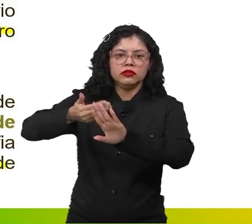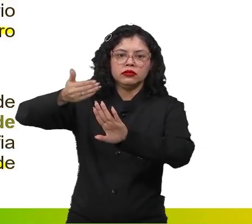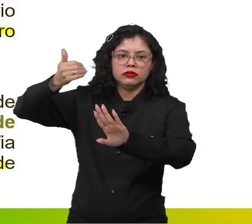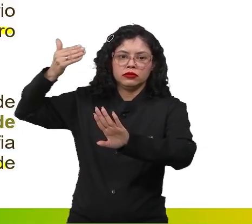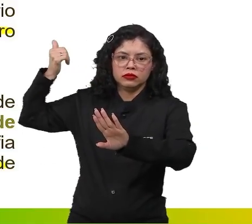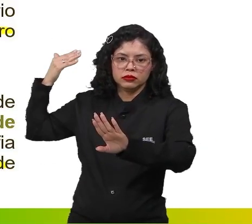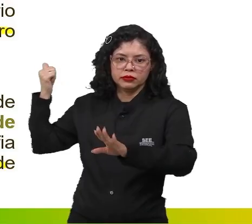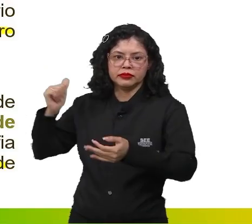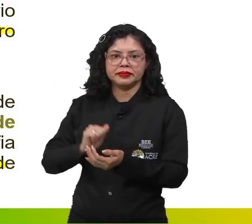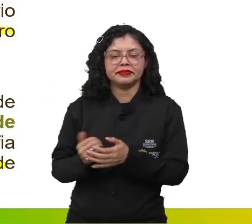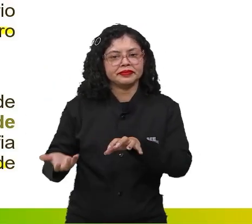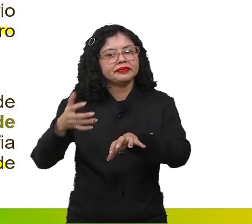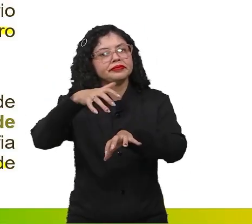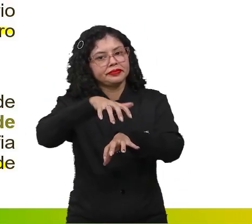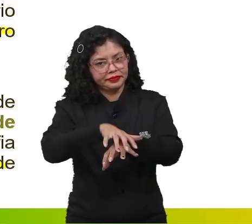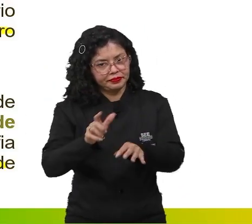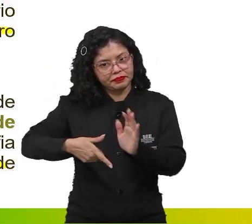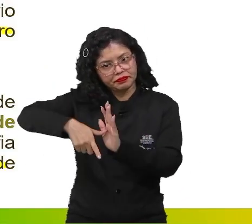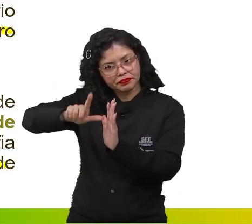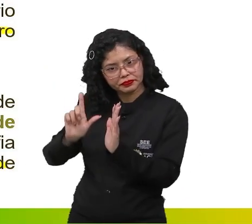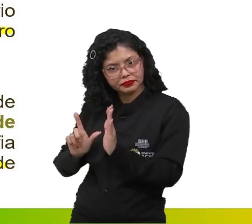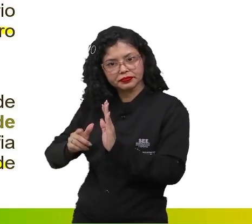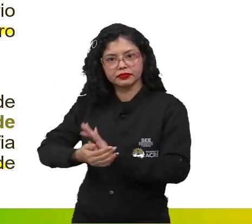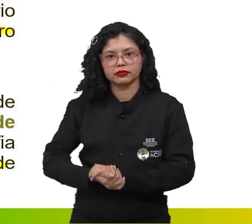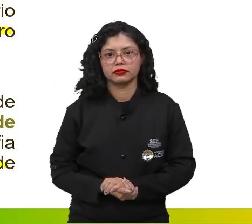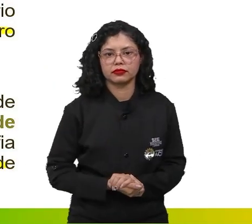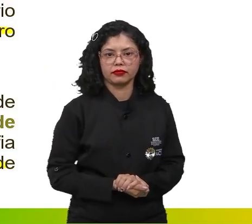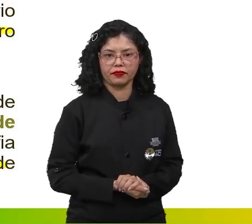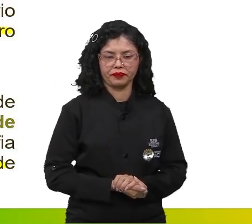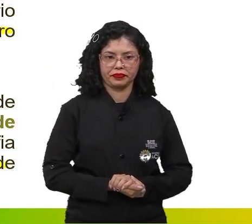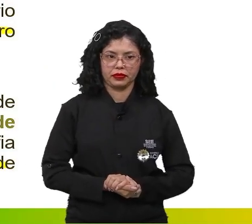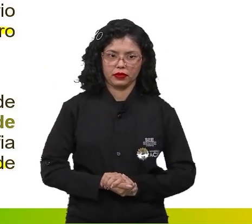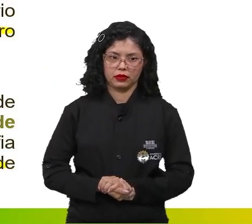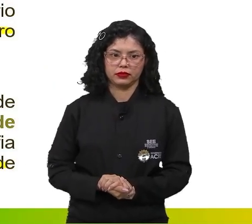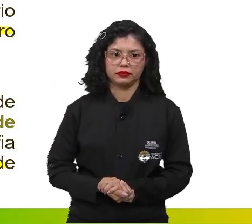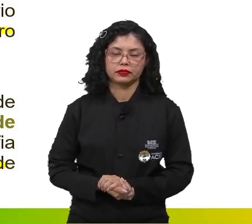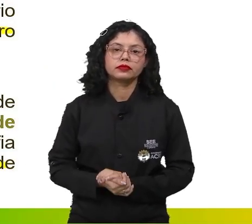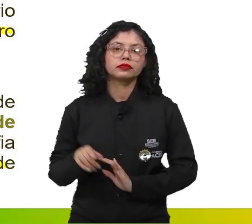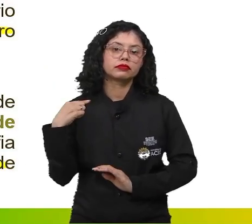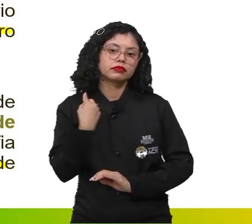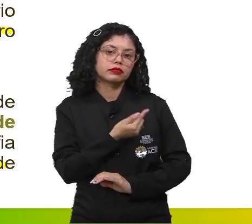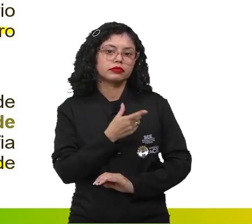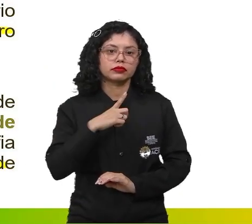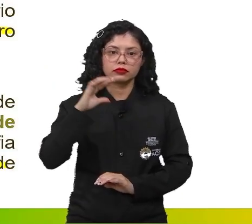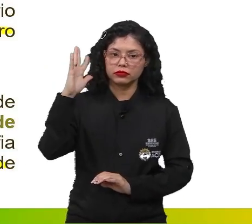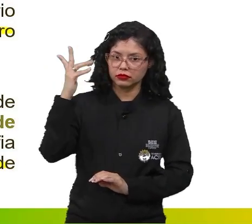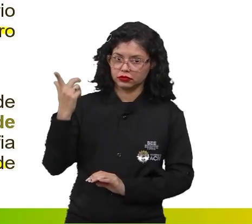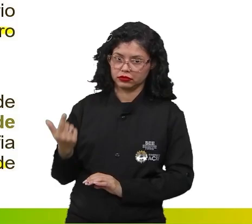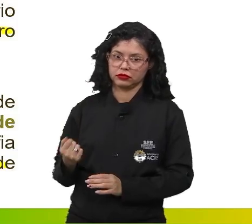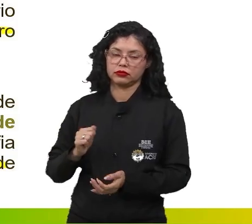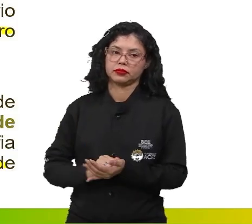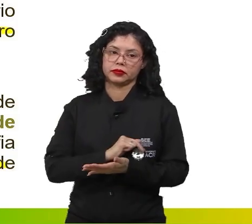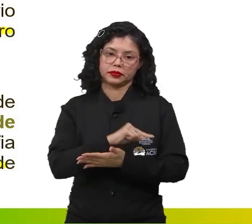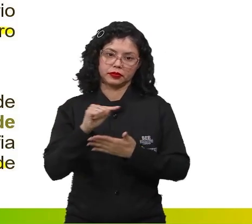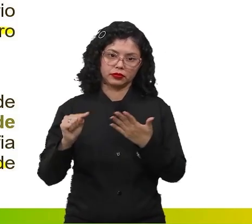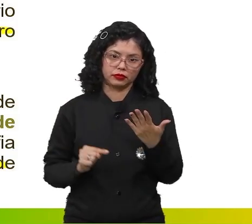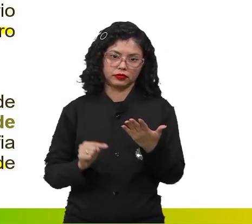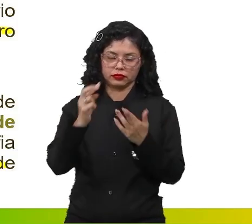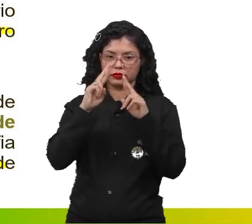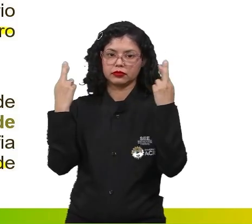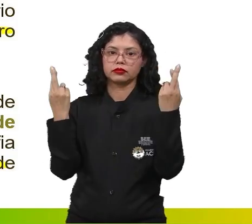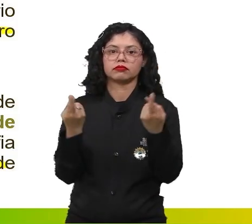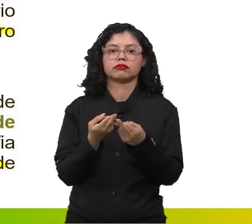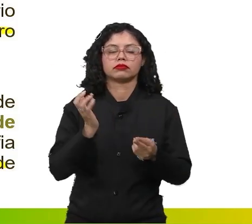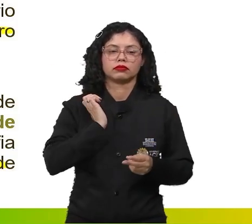grandiosidade de seu passado antes da colonização. Então, sim, nós temos na África vários reinos,